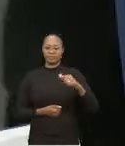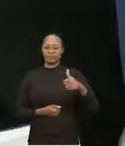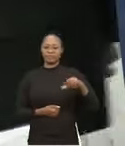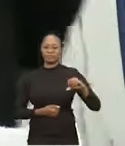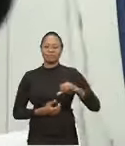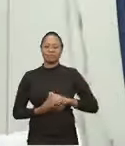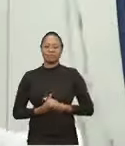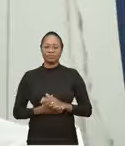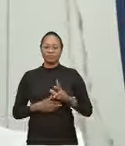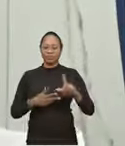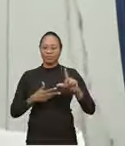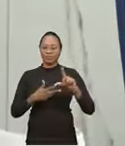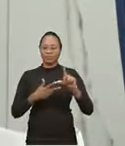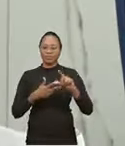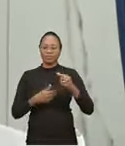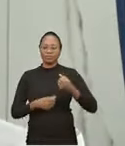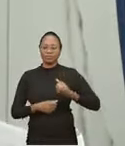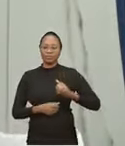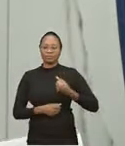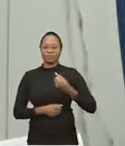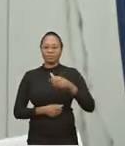lei legislativo de número